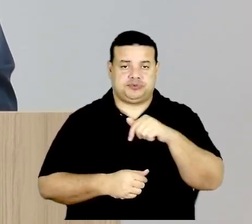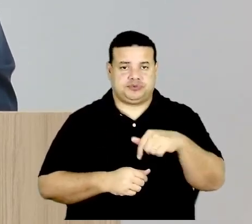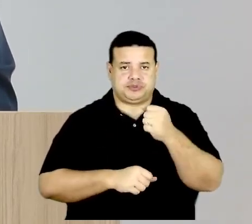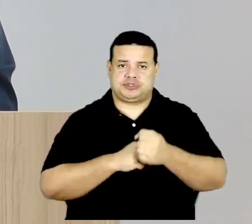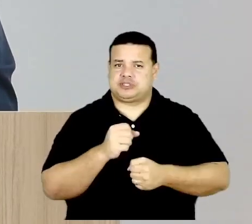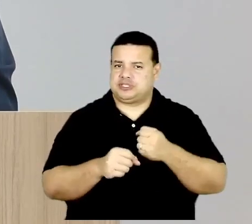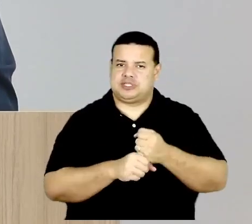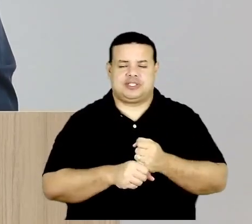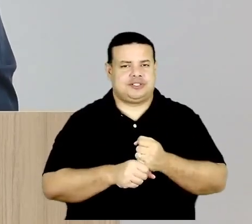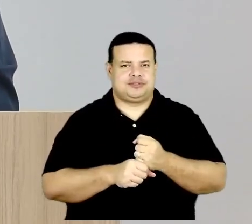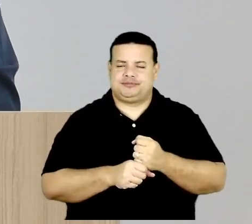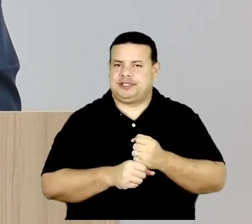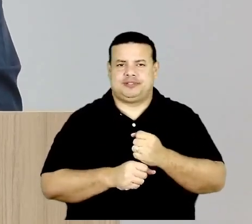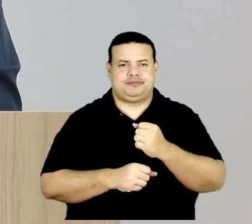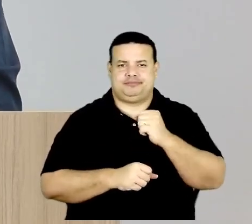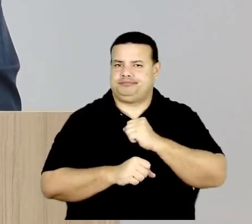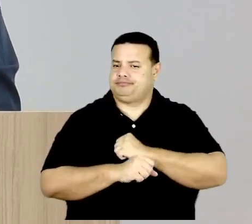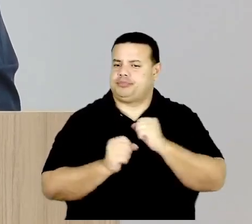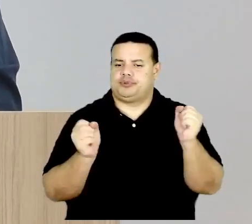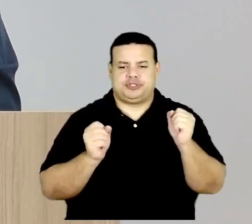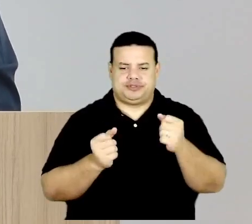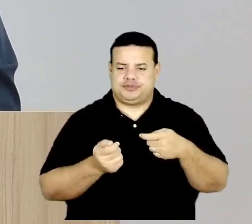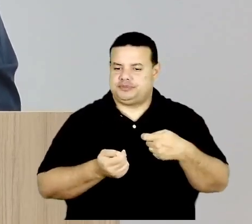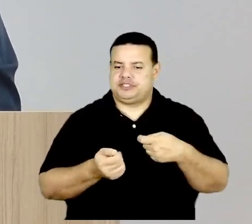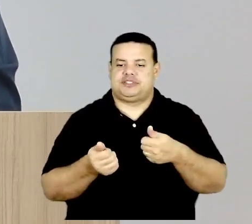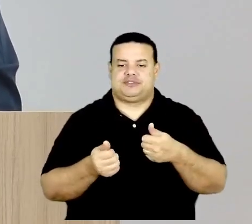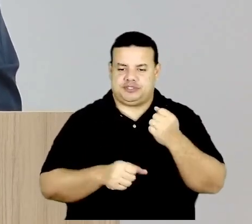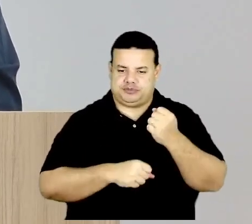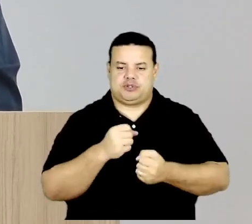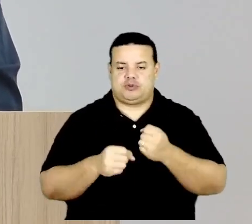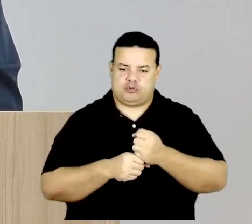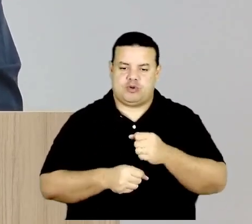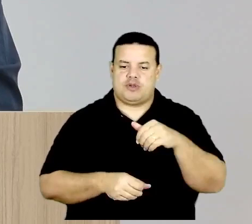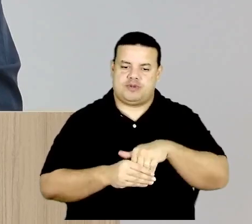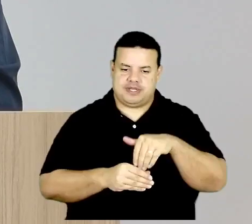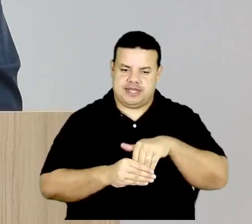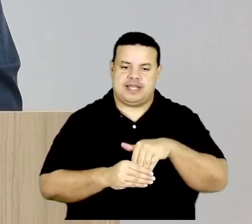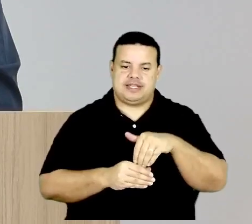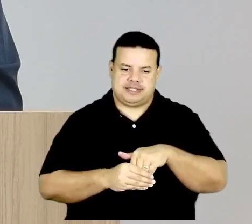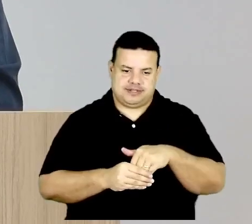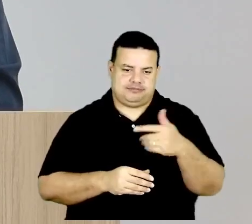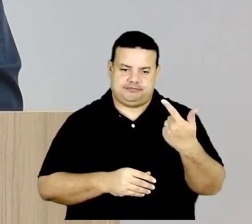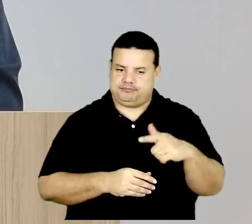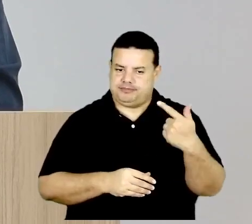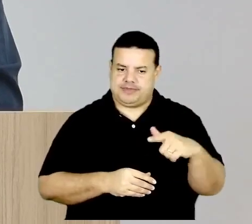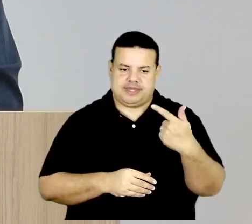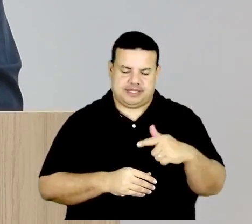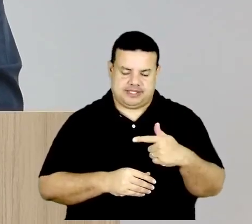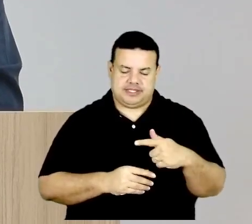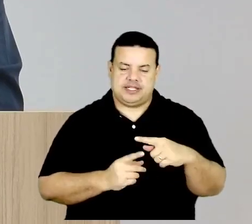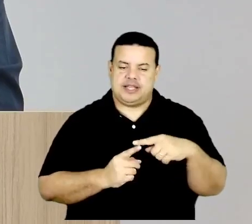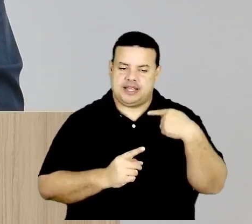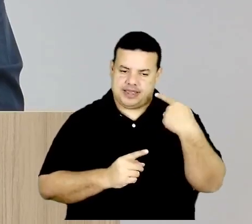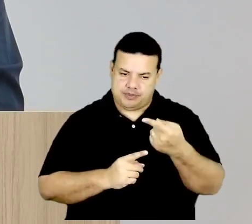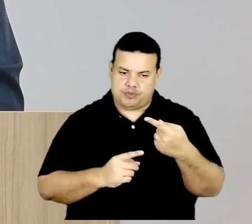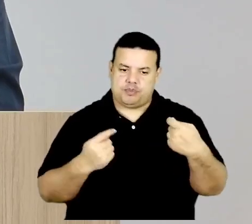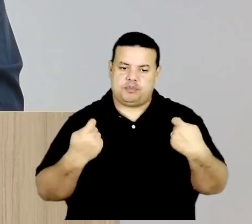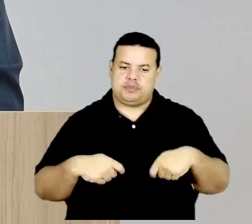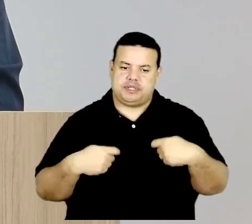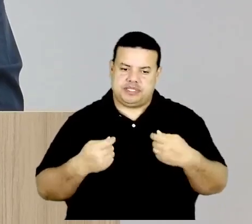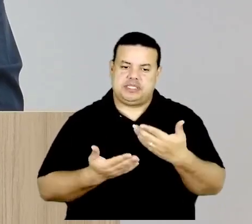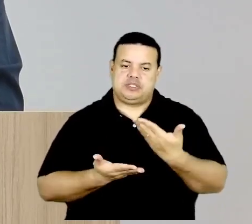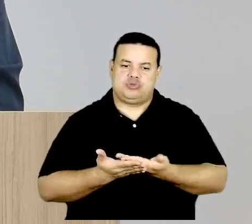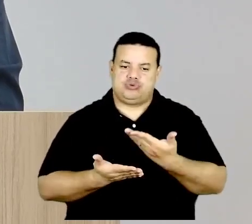de benefício ano eleitoral Então esse ano não se dá benefício depois precisamos estudar o impacto